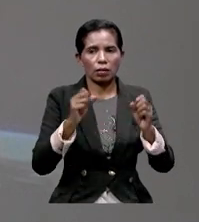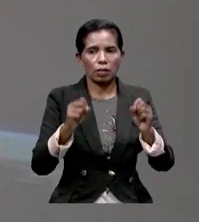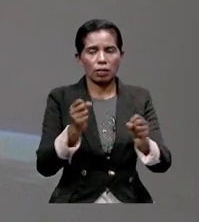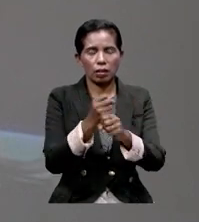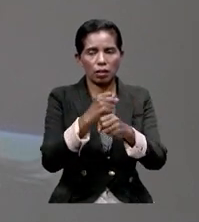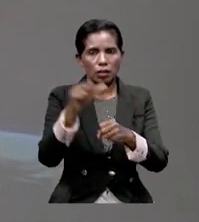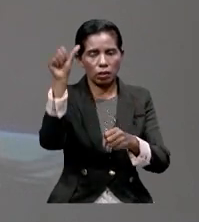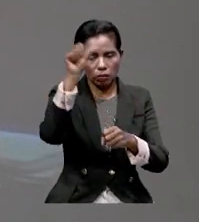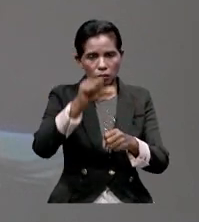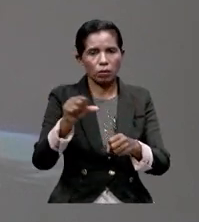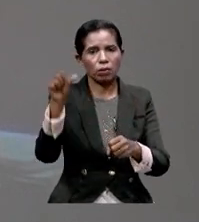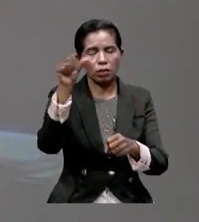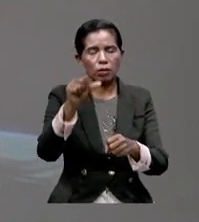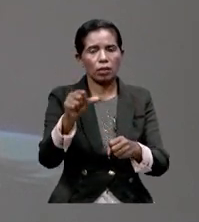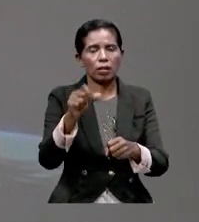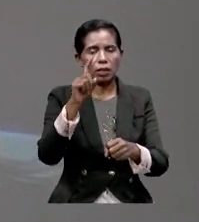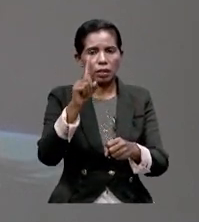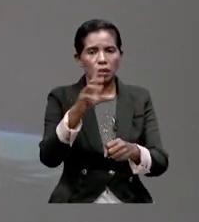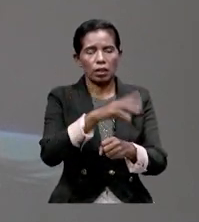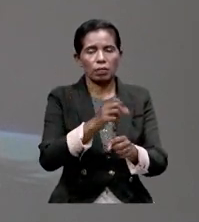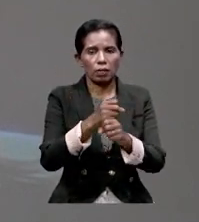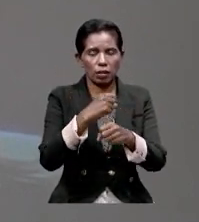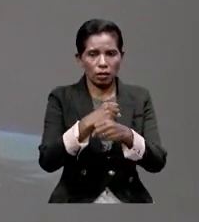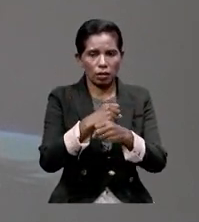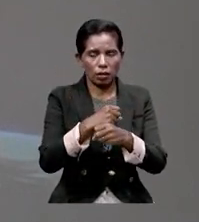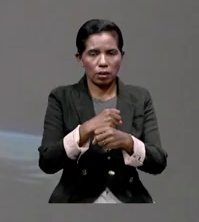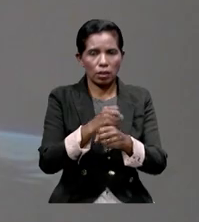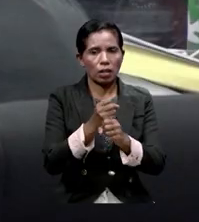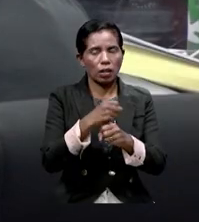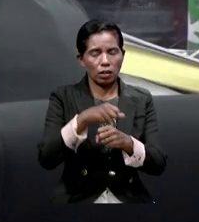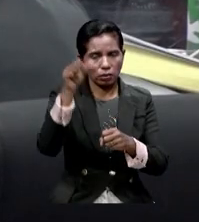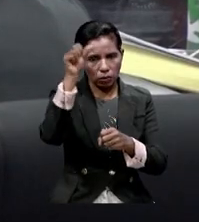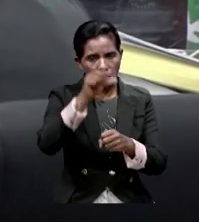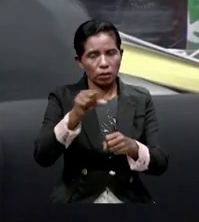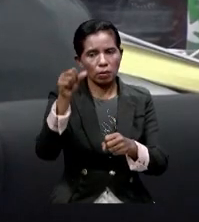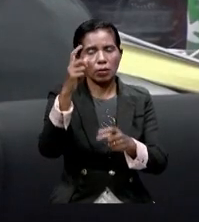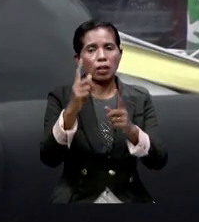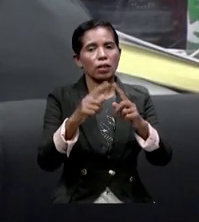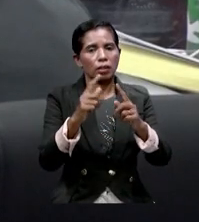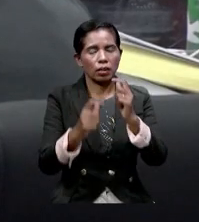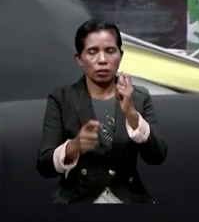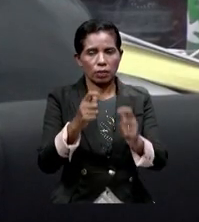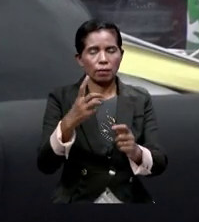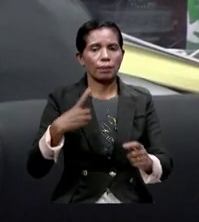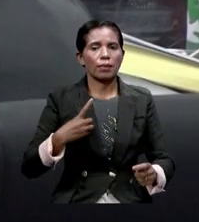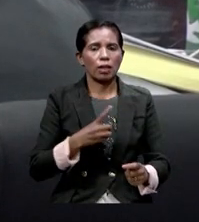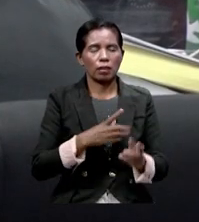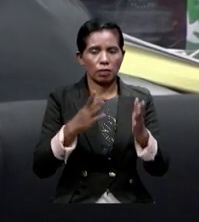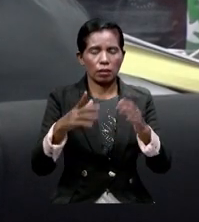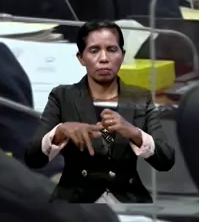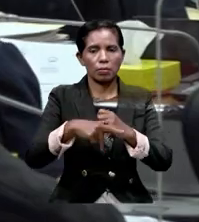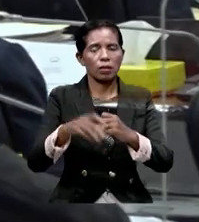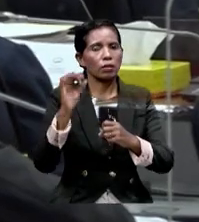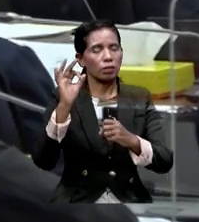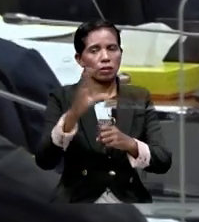auditoria ida que ne bele halu al auditoria ba tribunal. Mas que nune deputado bancada Fretilin la